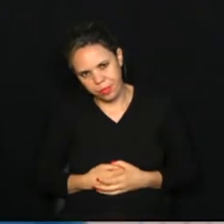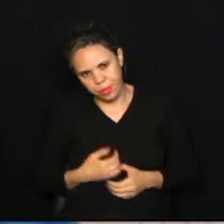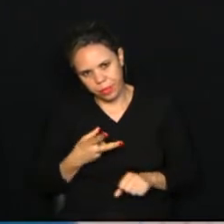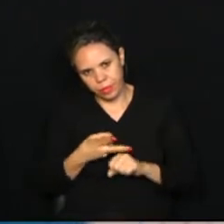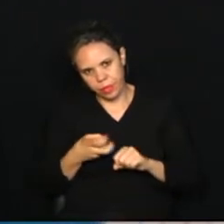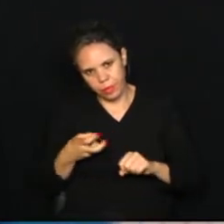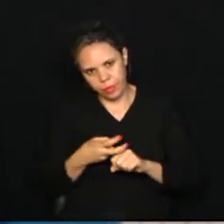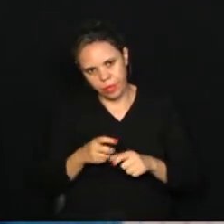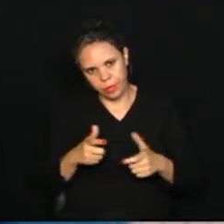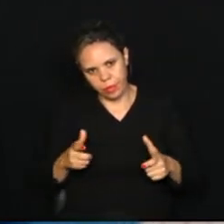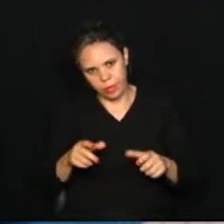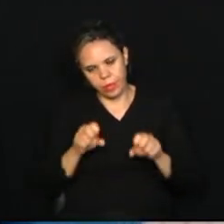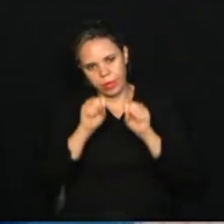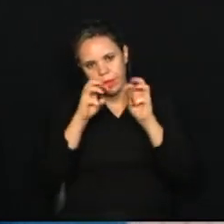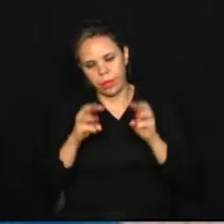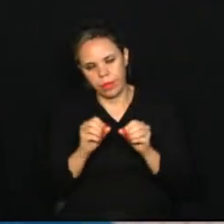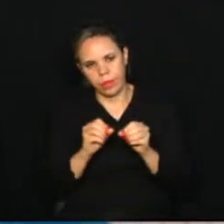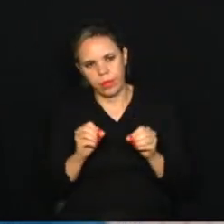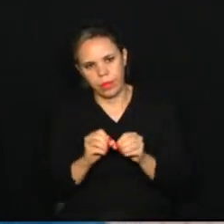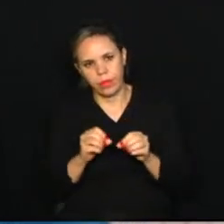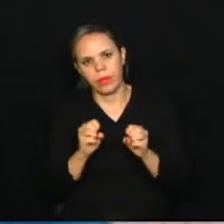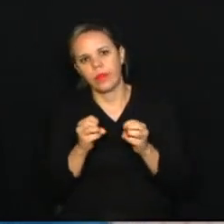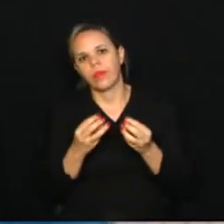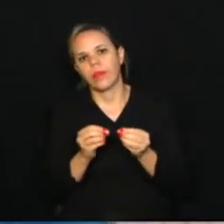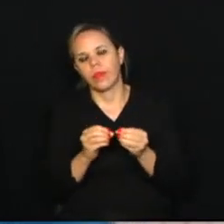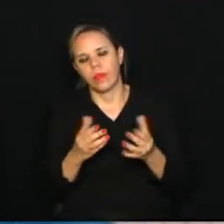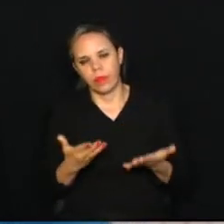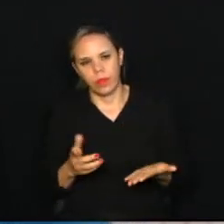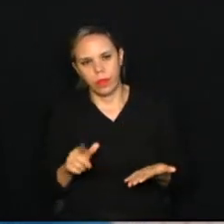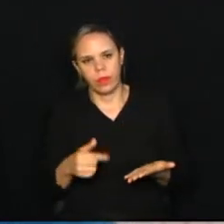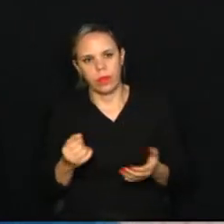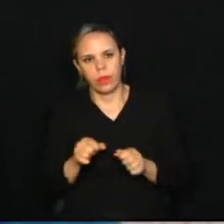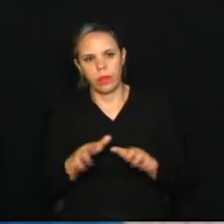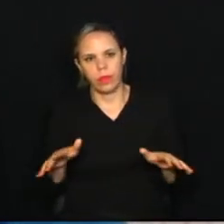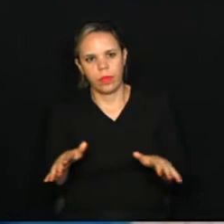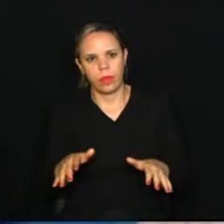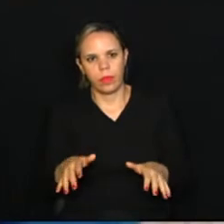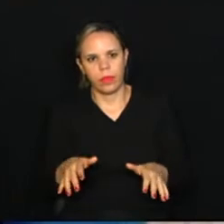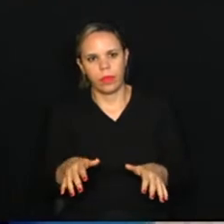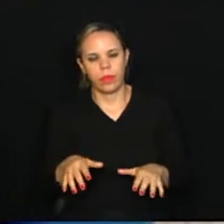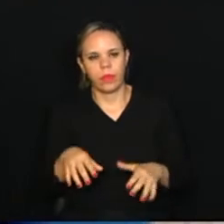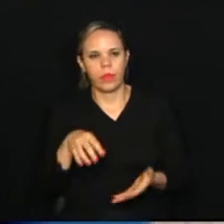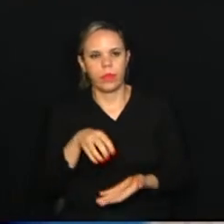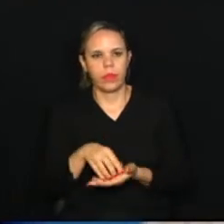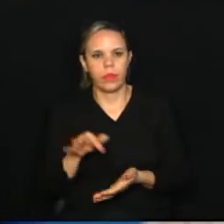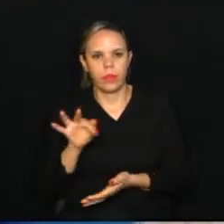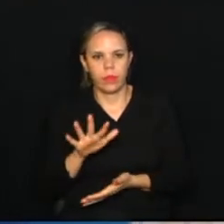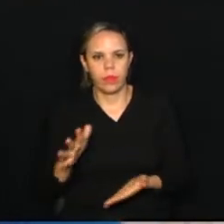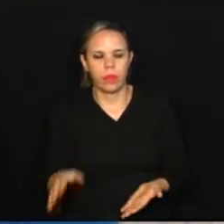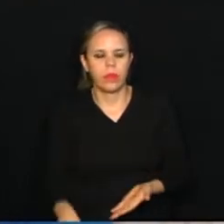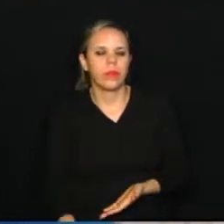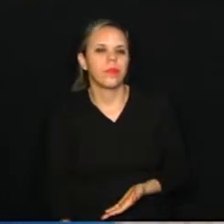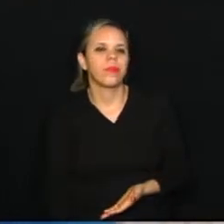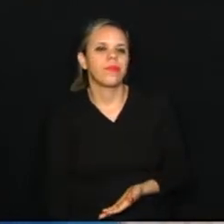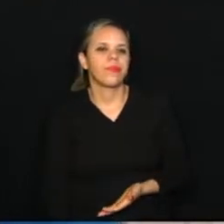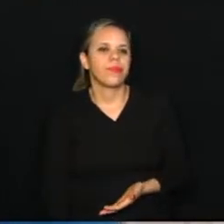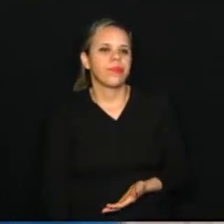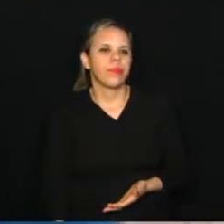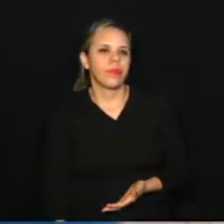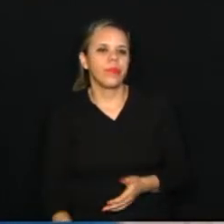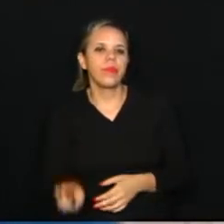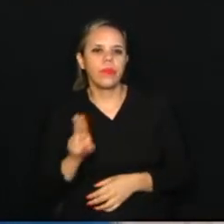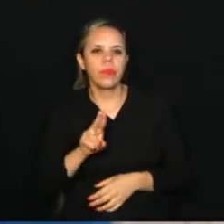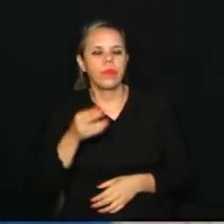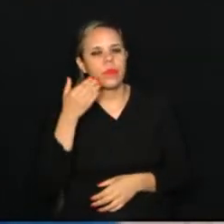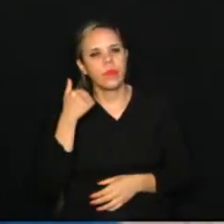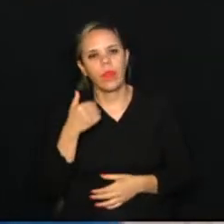esse grande software que faz essa aplicação. É um software que foi distribuído pelo Tribunal Regional Federal, e ele é muito utilizado,